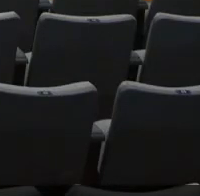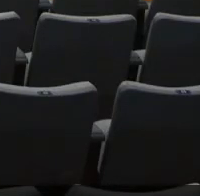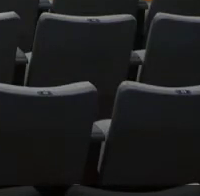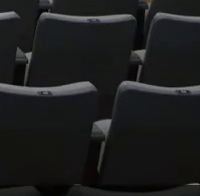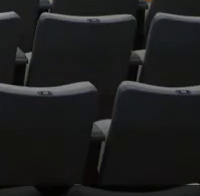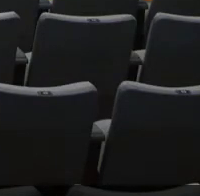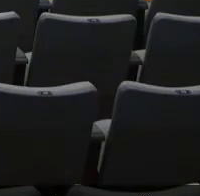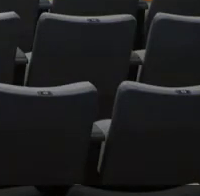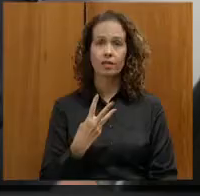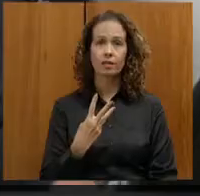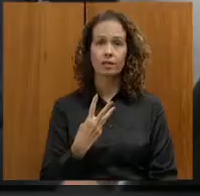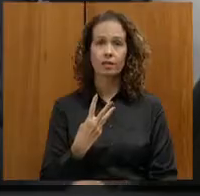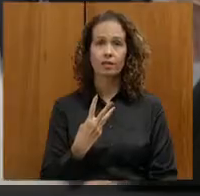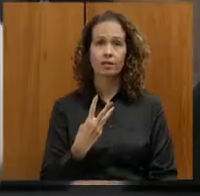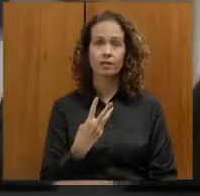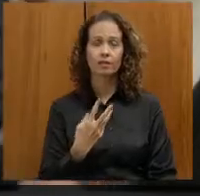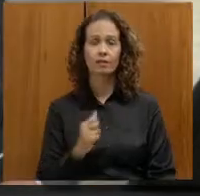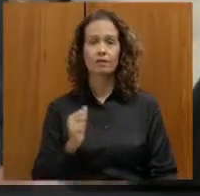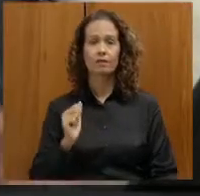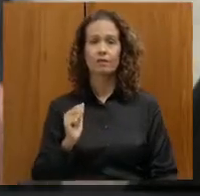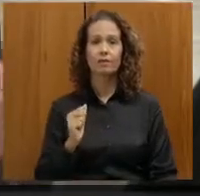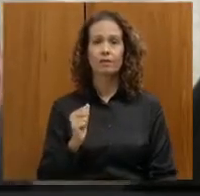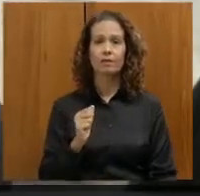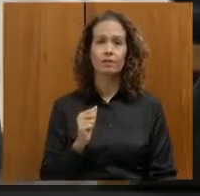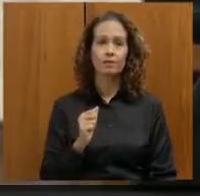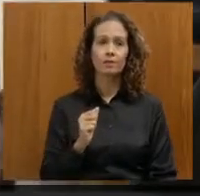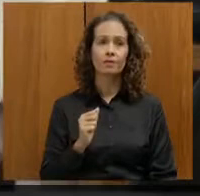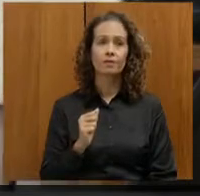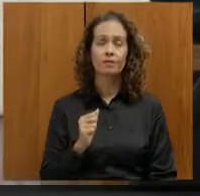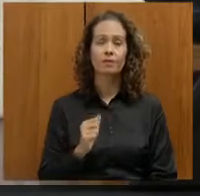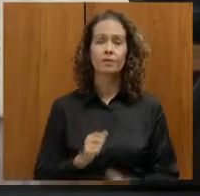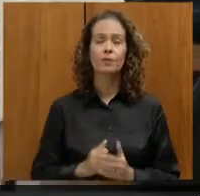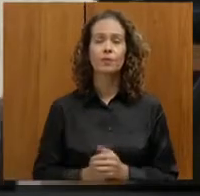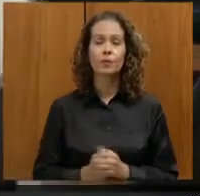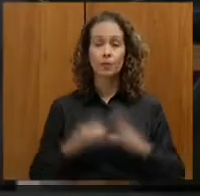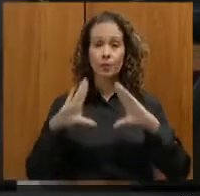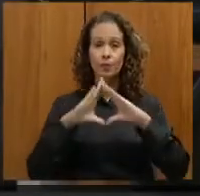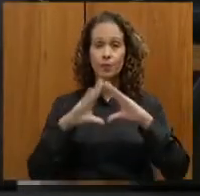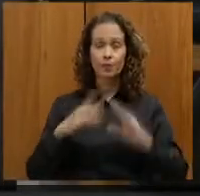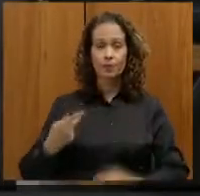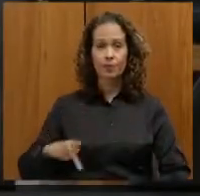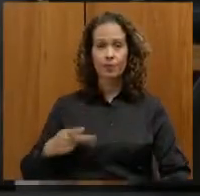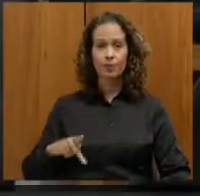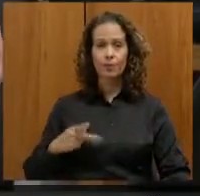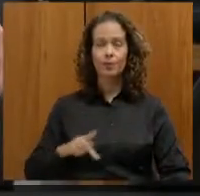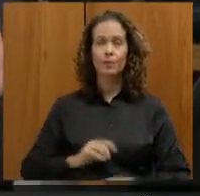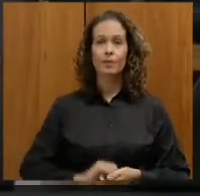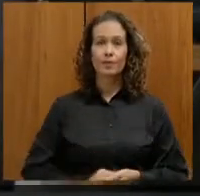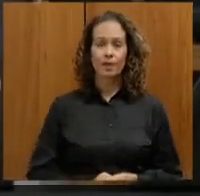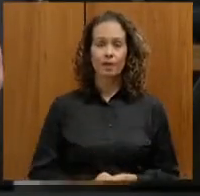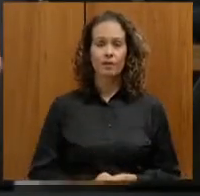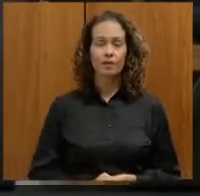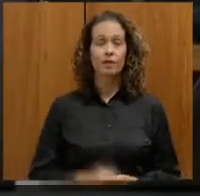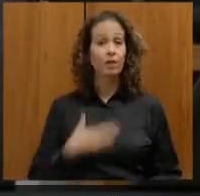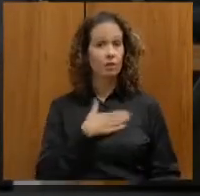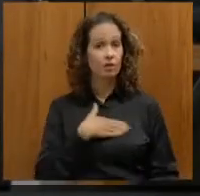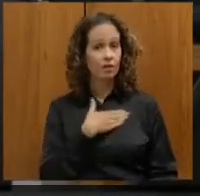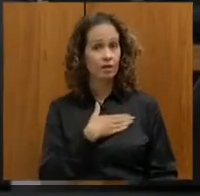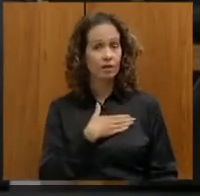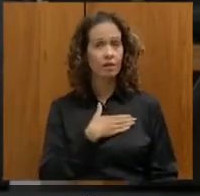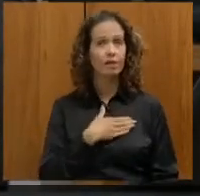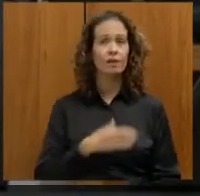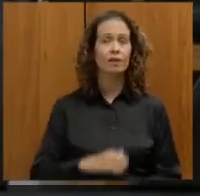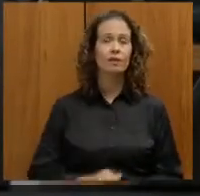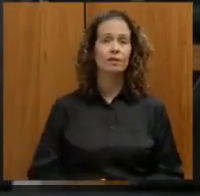a sua cultura nós vamos fazer leitura agora eu gostaria